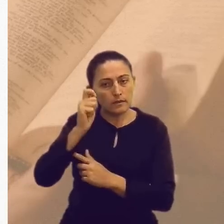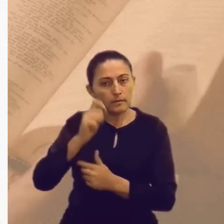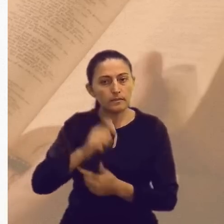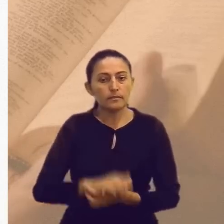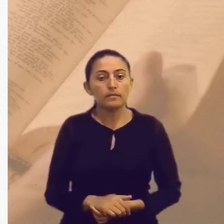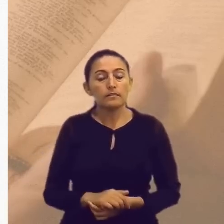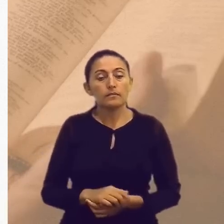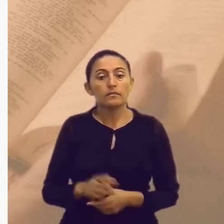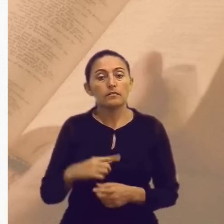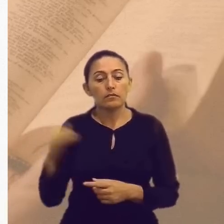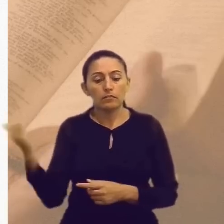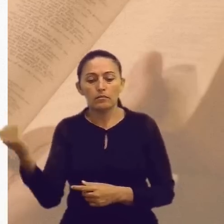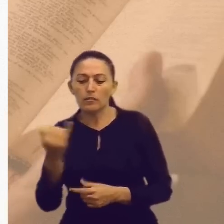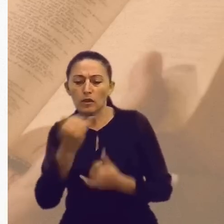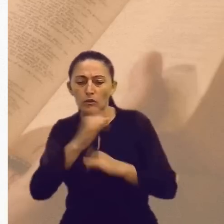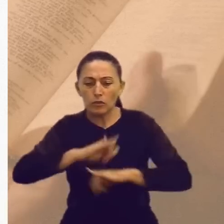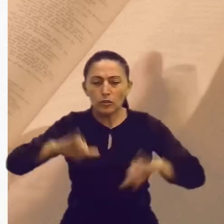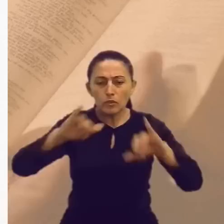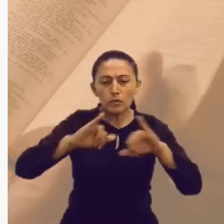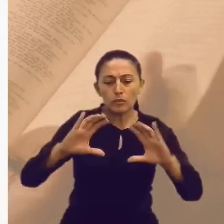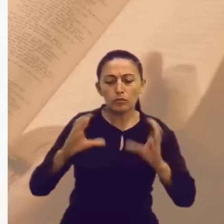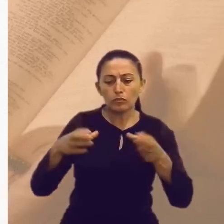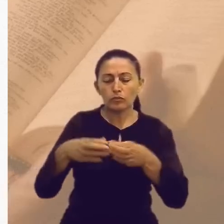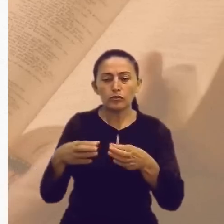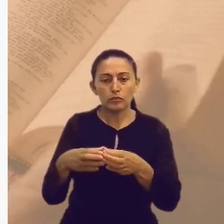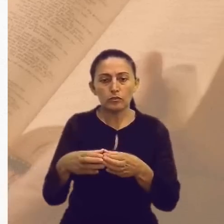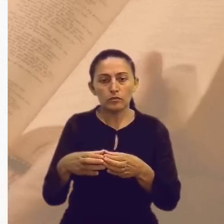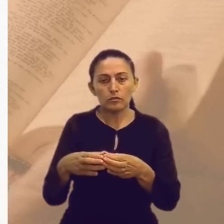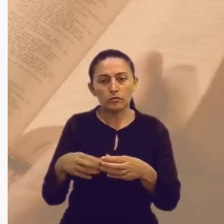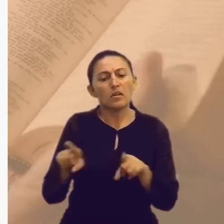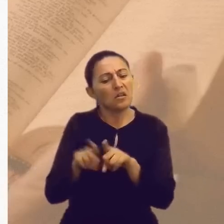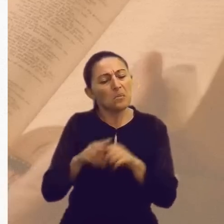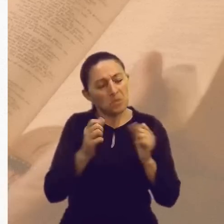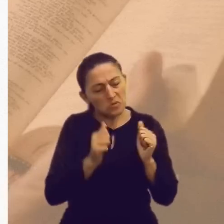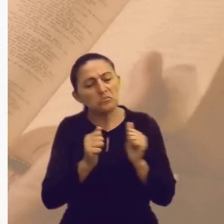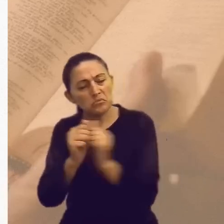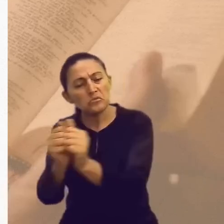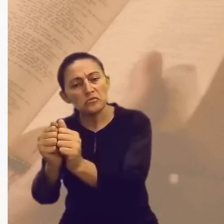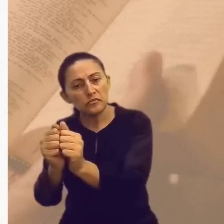Dizem-lhe eles: também nós vamos contigo.